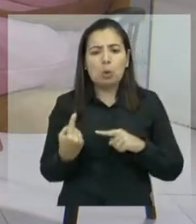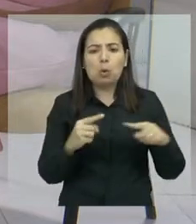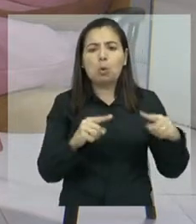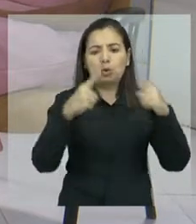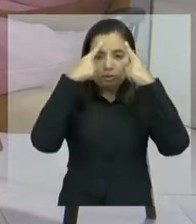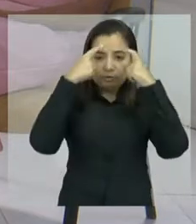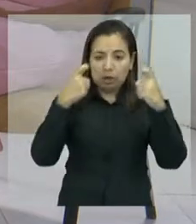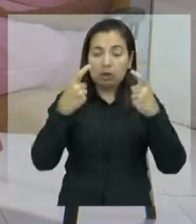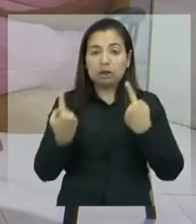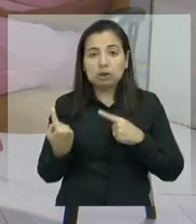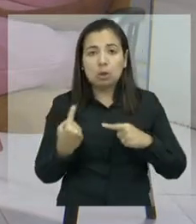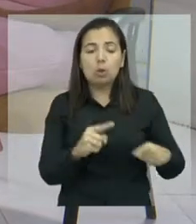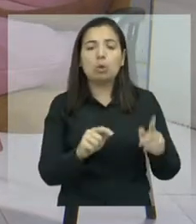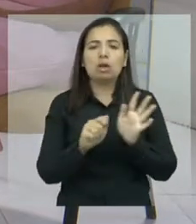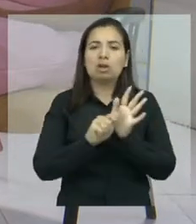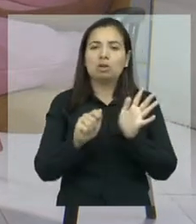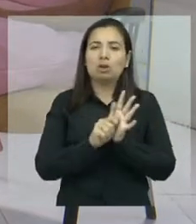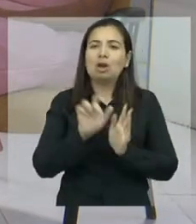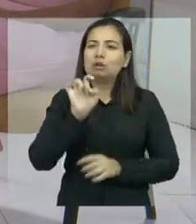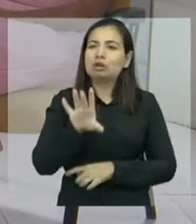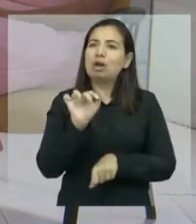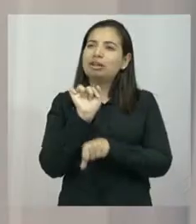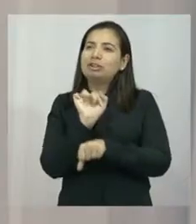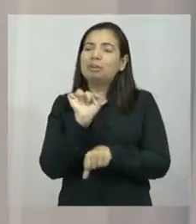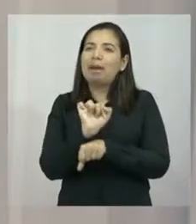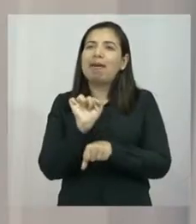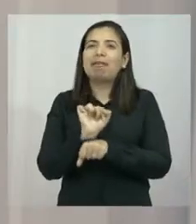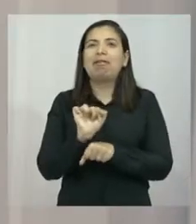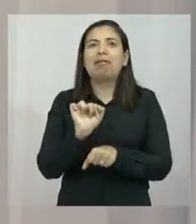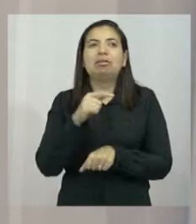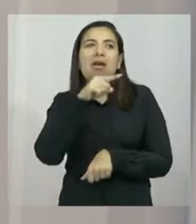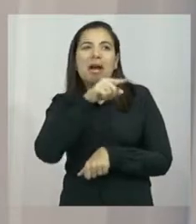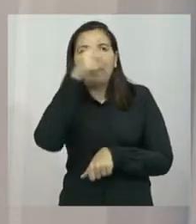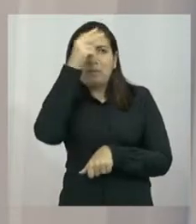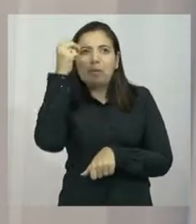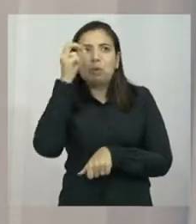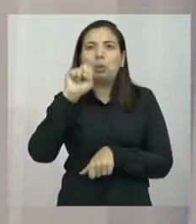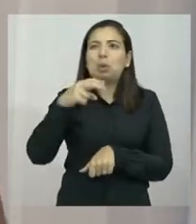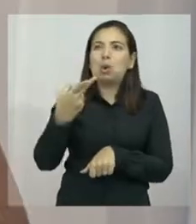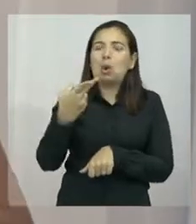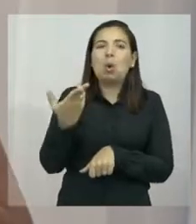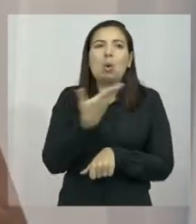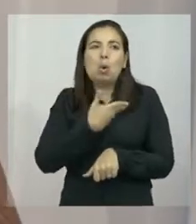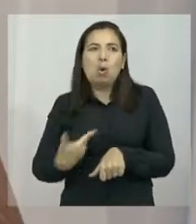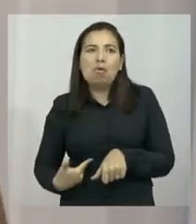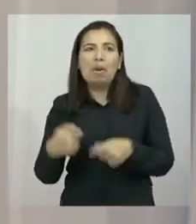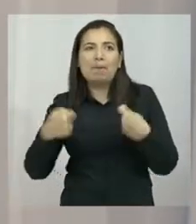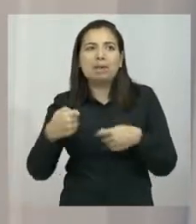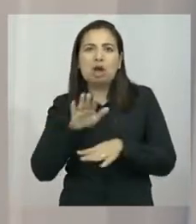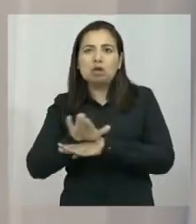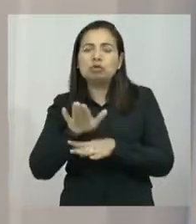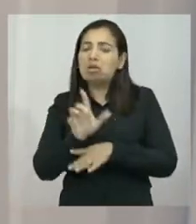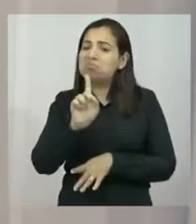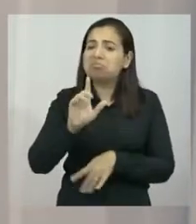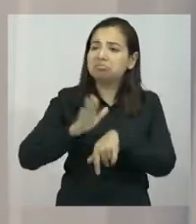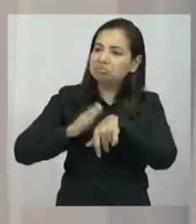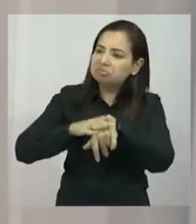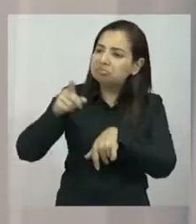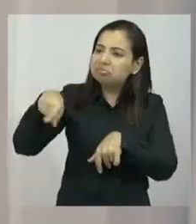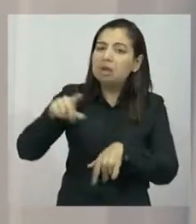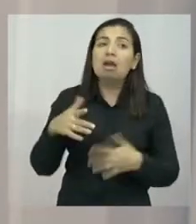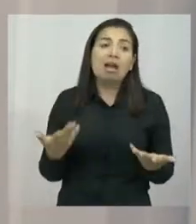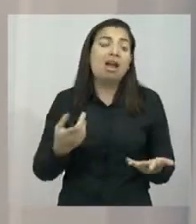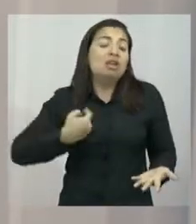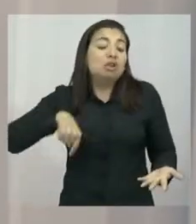violência, não ficar apenas esperando do poder público. Isso, com certeza. Cada um de nós, nós temos que fazer a nossa